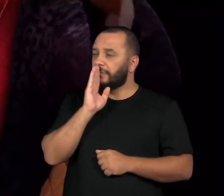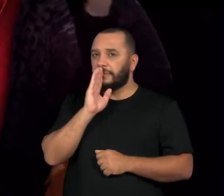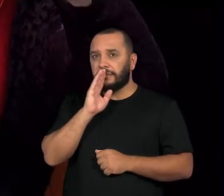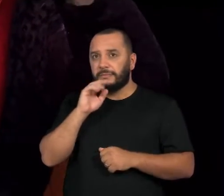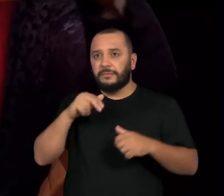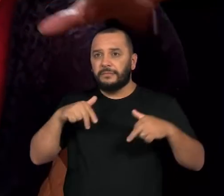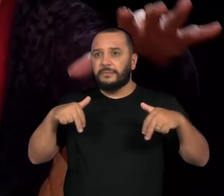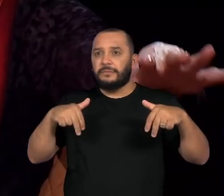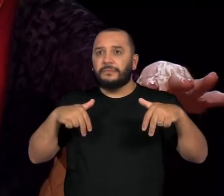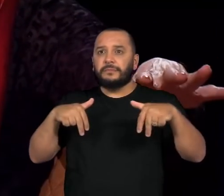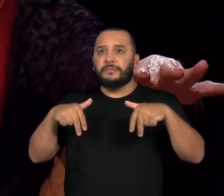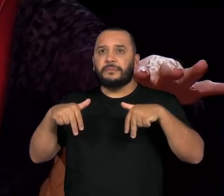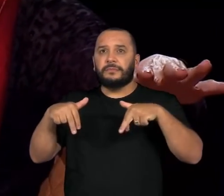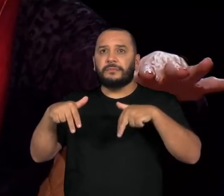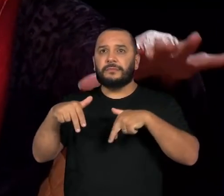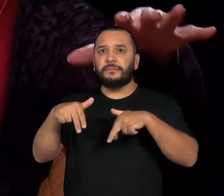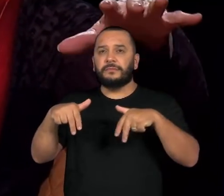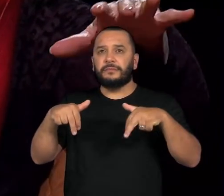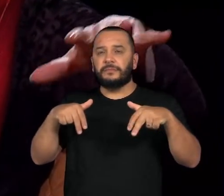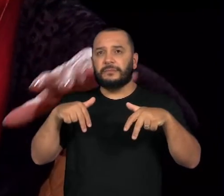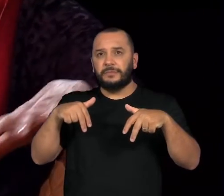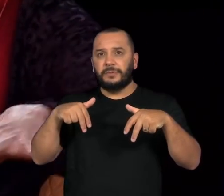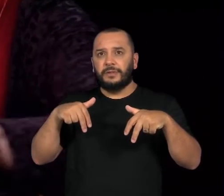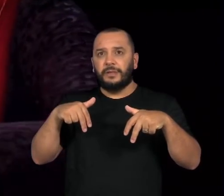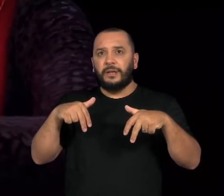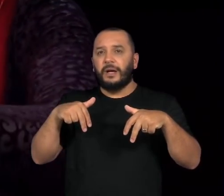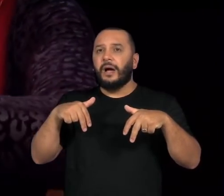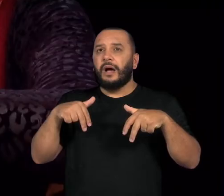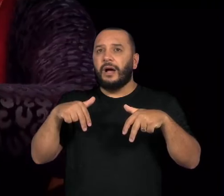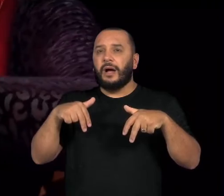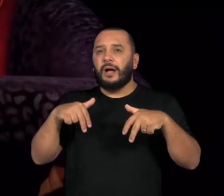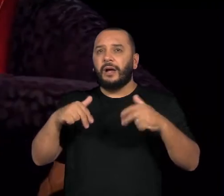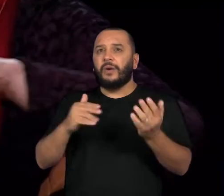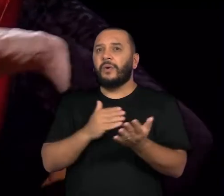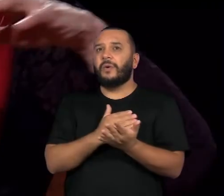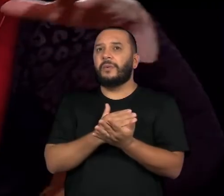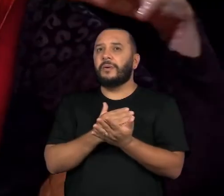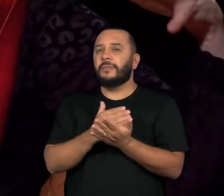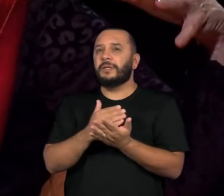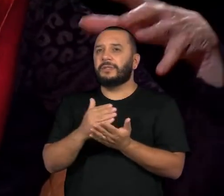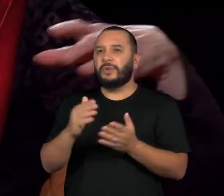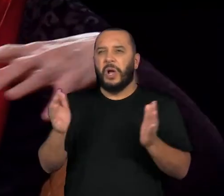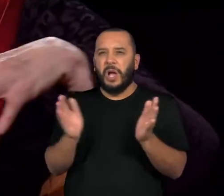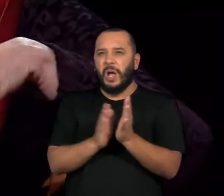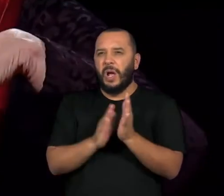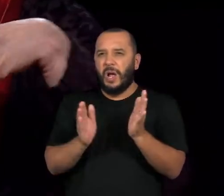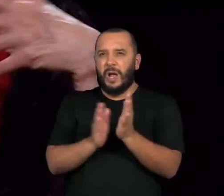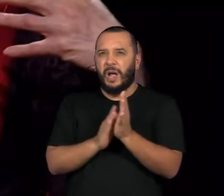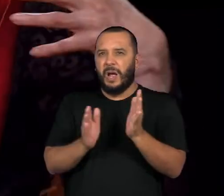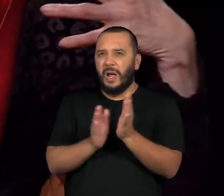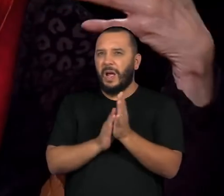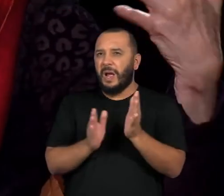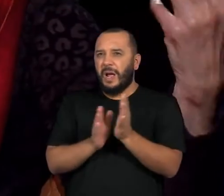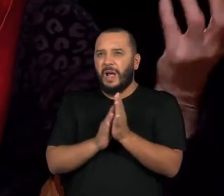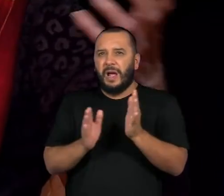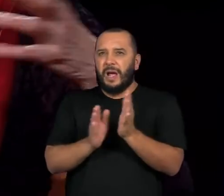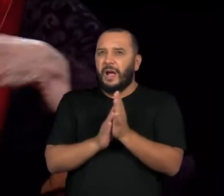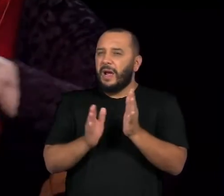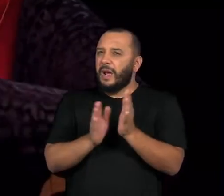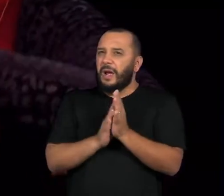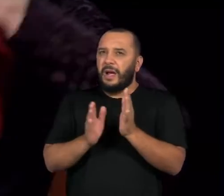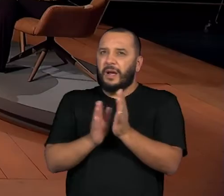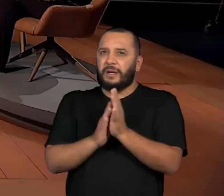no cinema, estava lá parado. E aí, de repente, começou um aplauso fantástico,